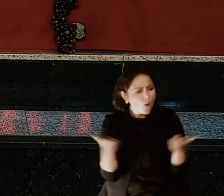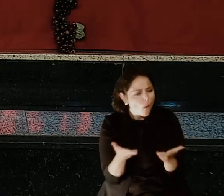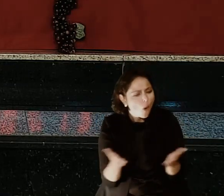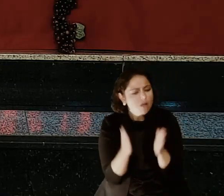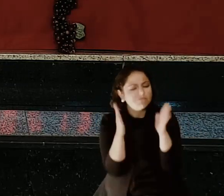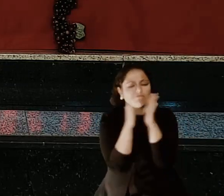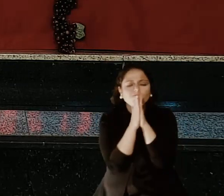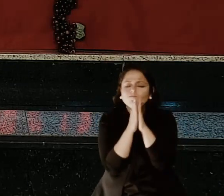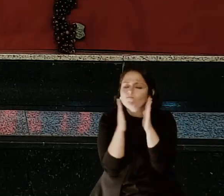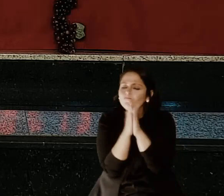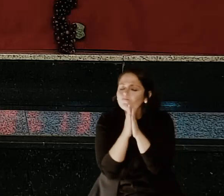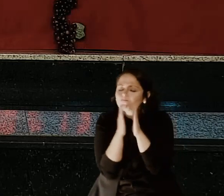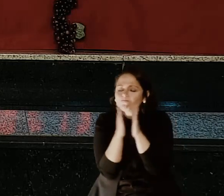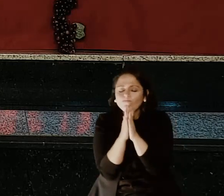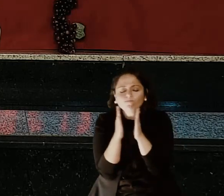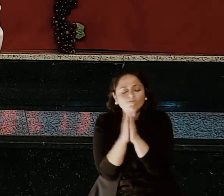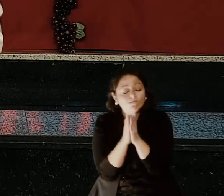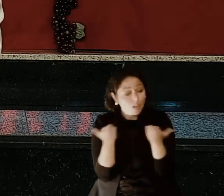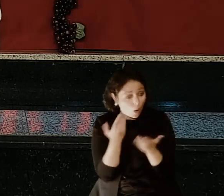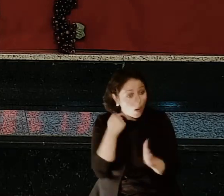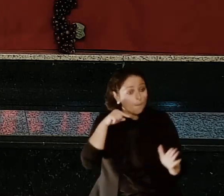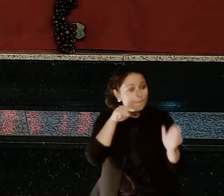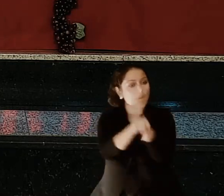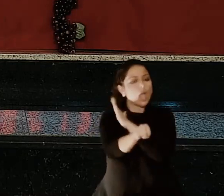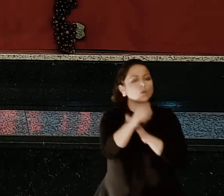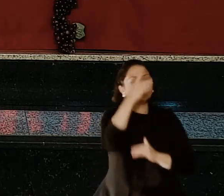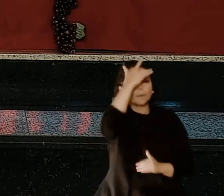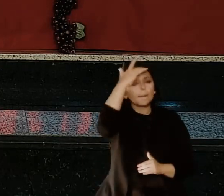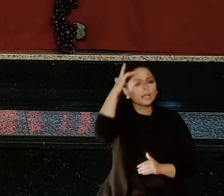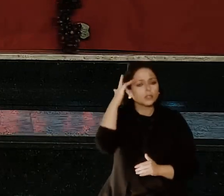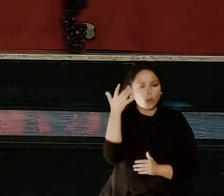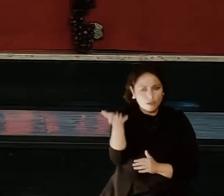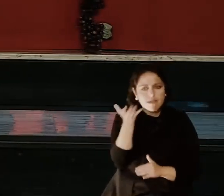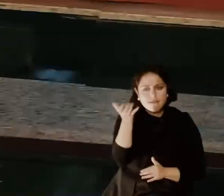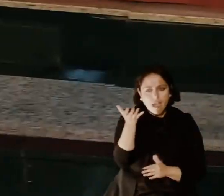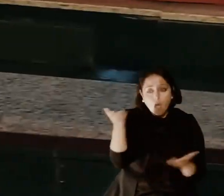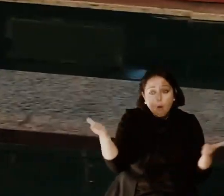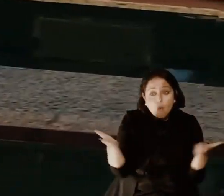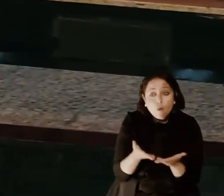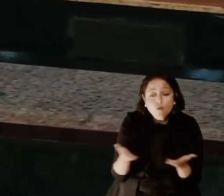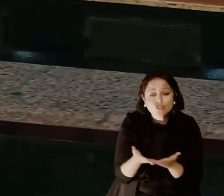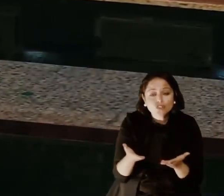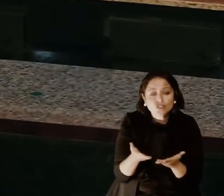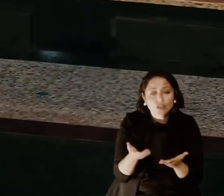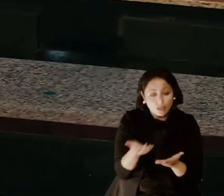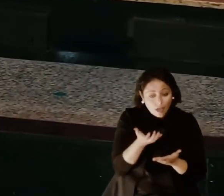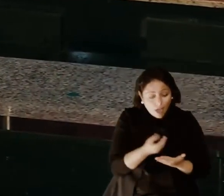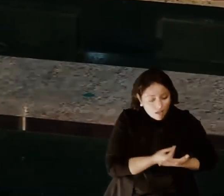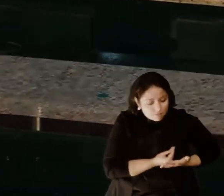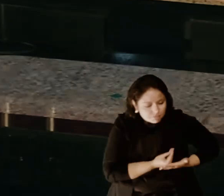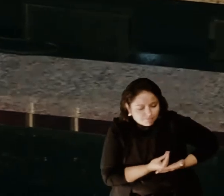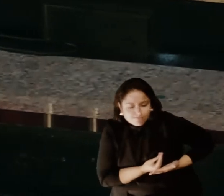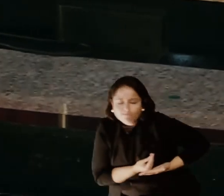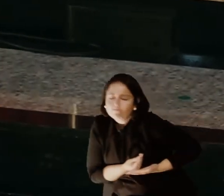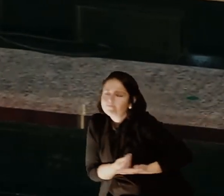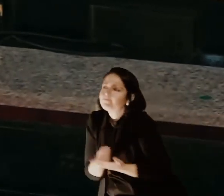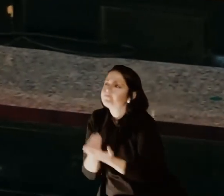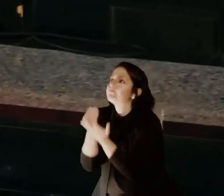neste momento, minha igreja está orando, e eu quero perguntar, alguém nessa noite gostaria de dar o melhor de